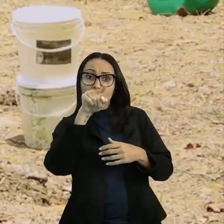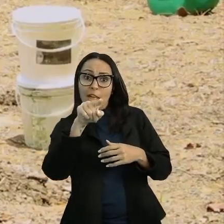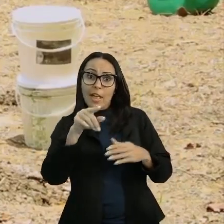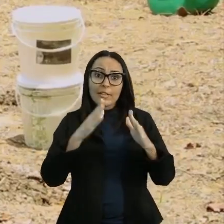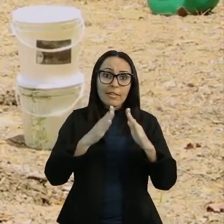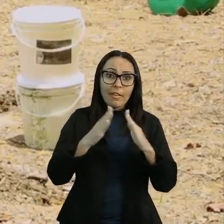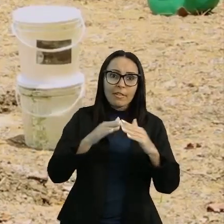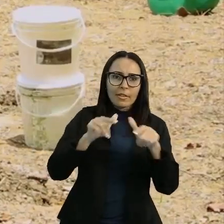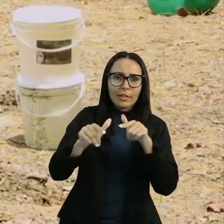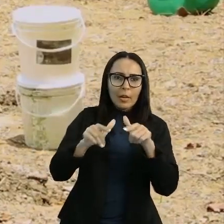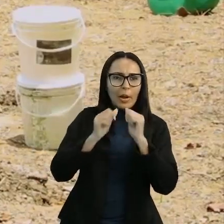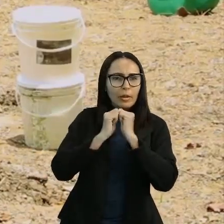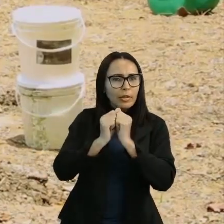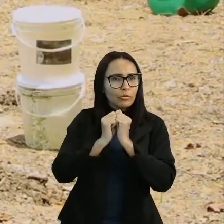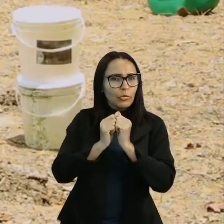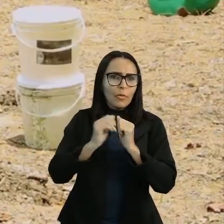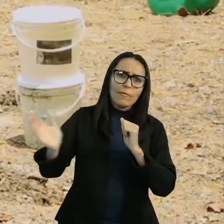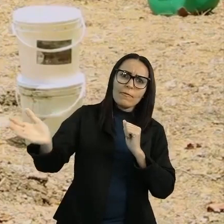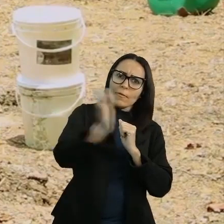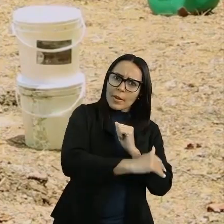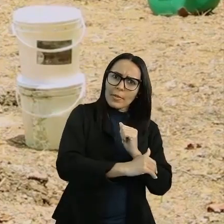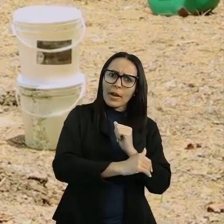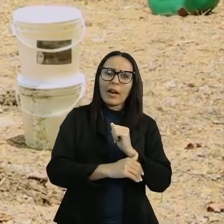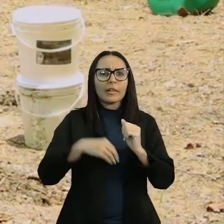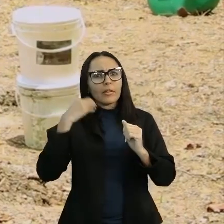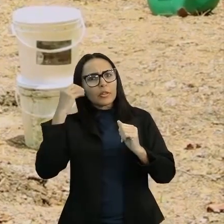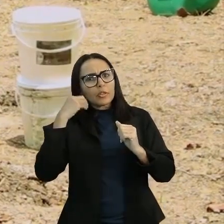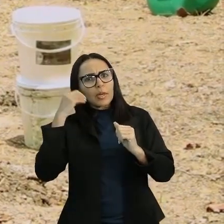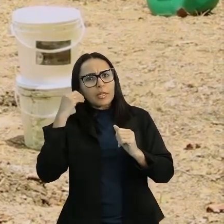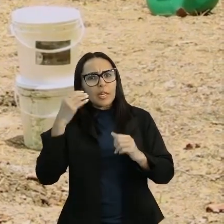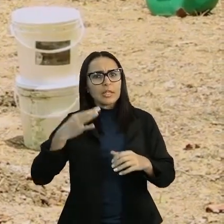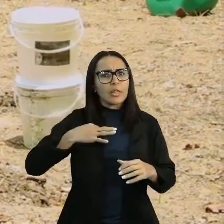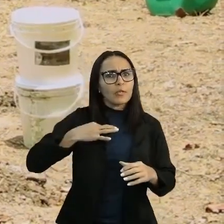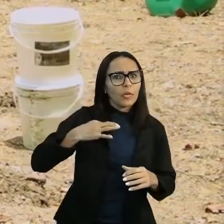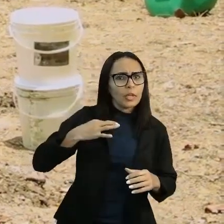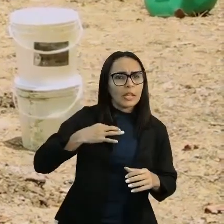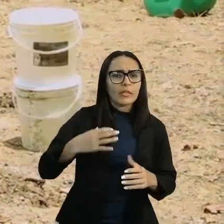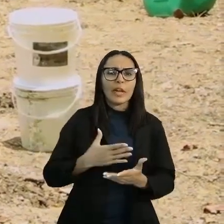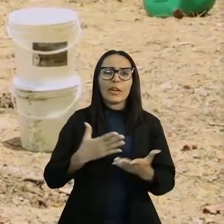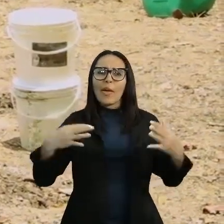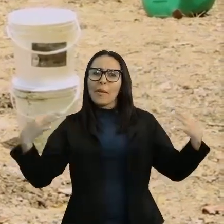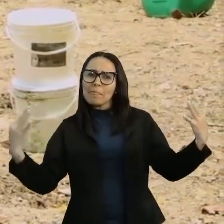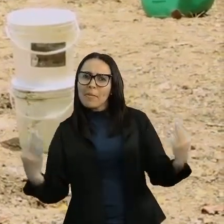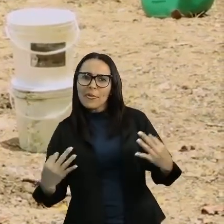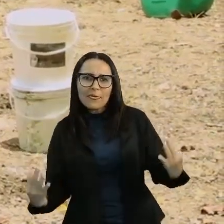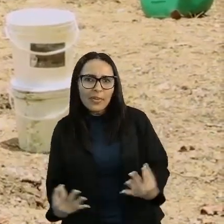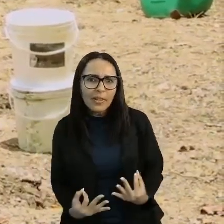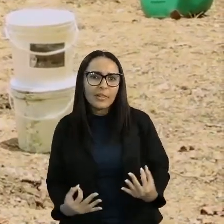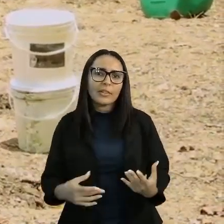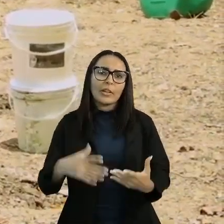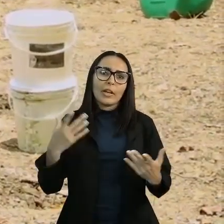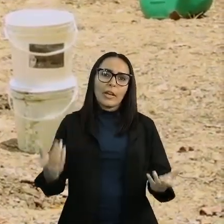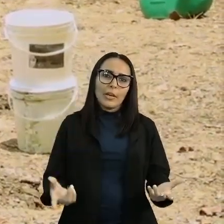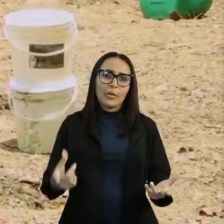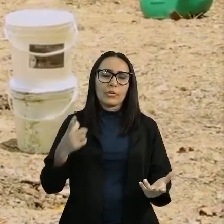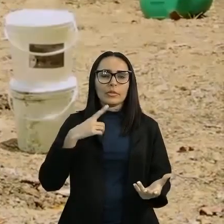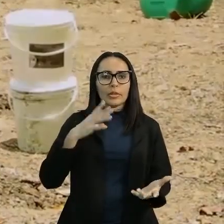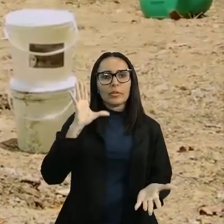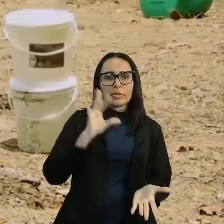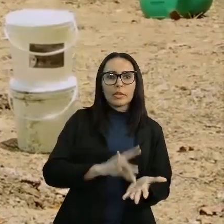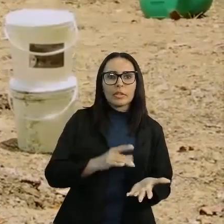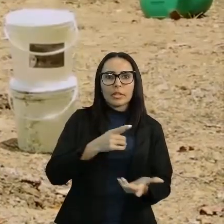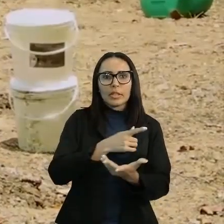nós uma terapia de mexer com a terra, com o plantio, quando você colhe uma fruto. Troca, né? Poxa, é incrível